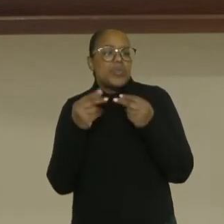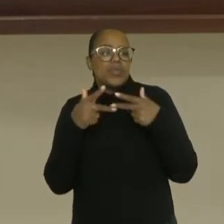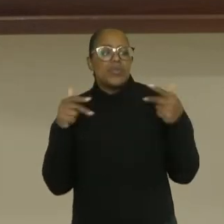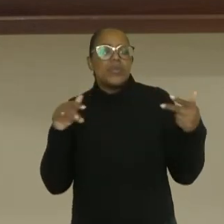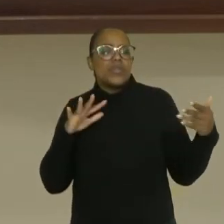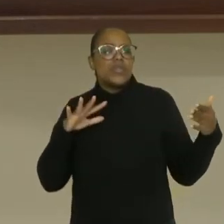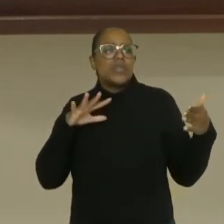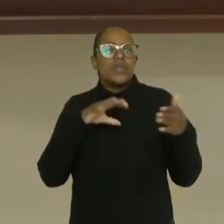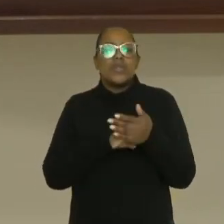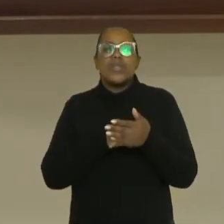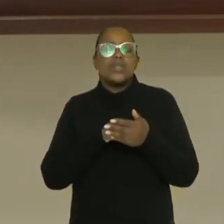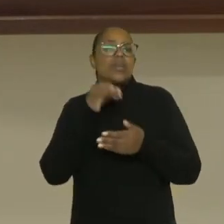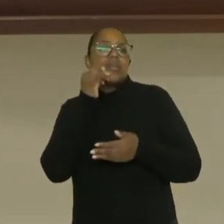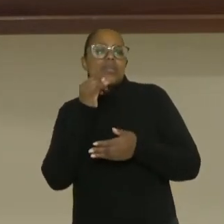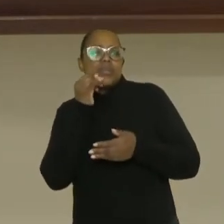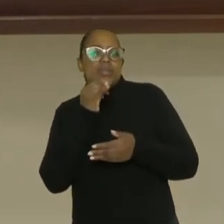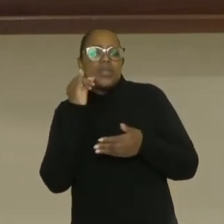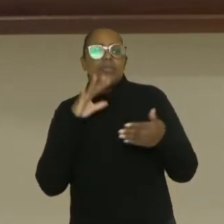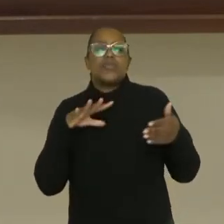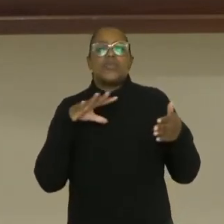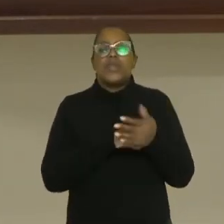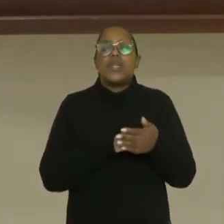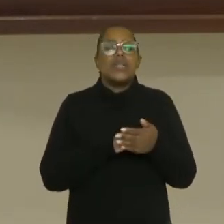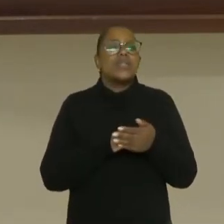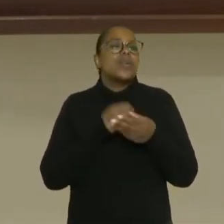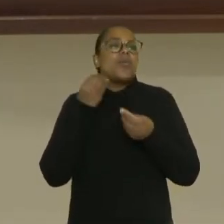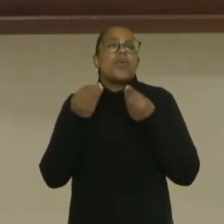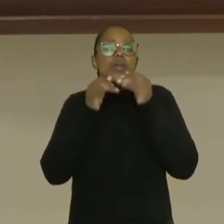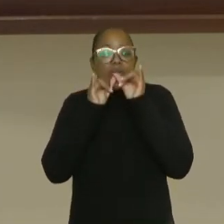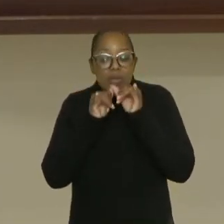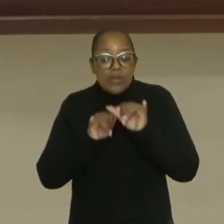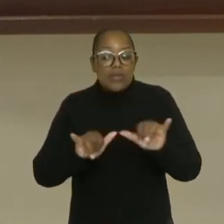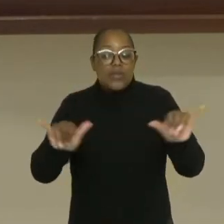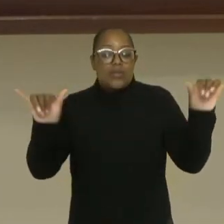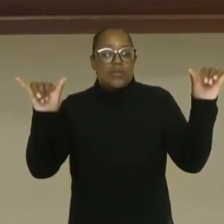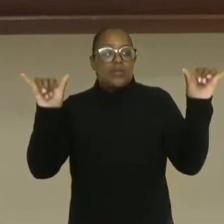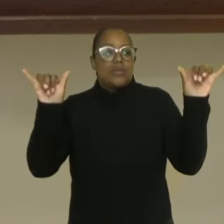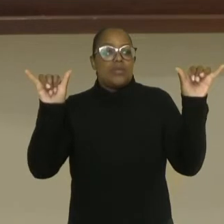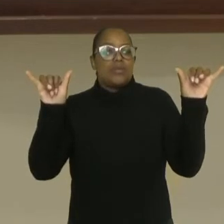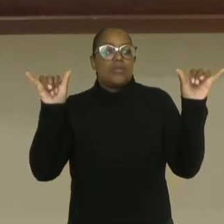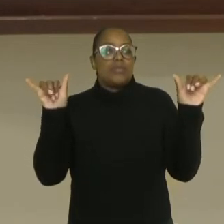Que tipo de violência a gente está noticiando? E